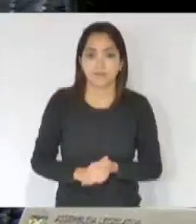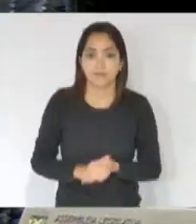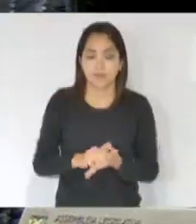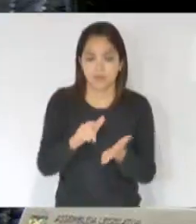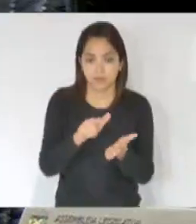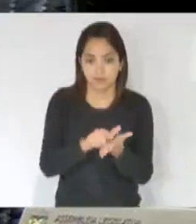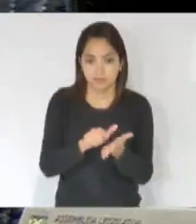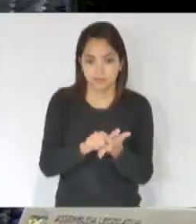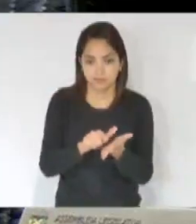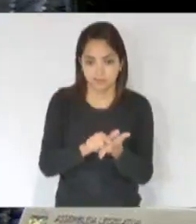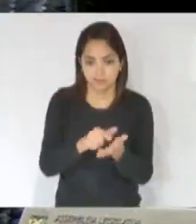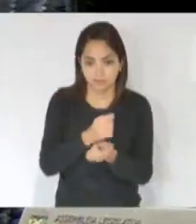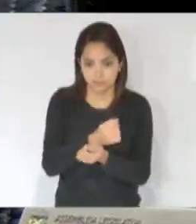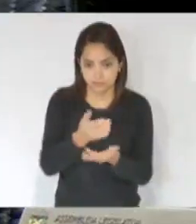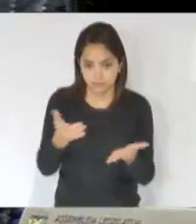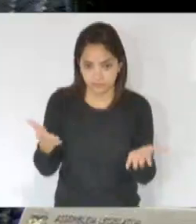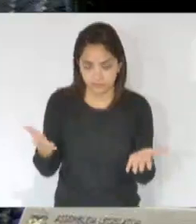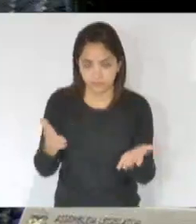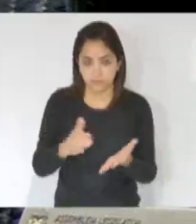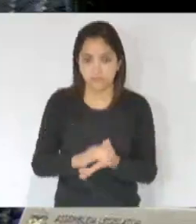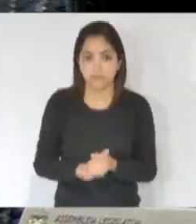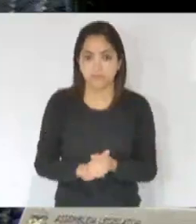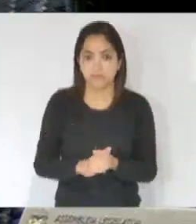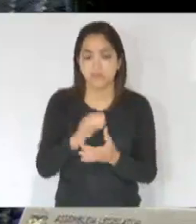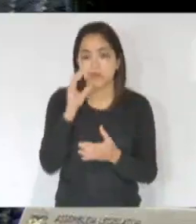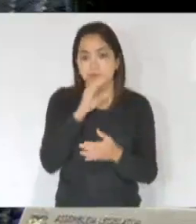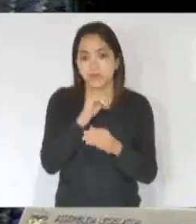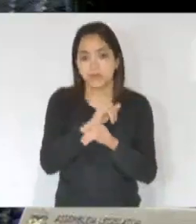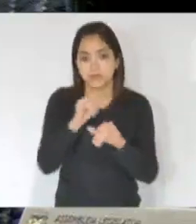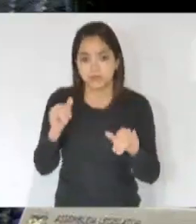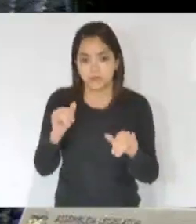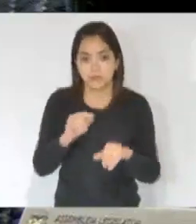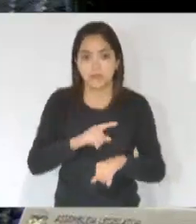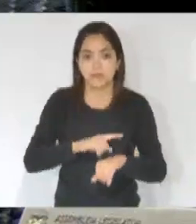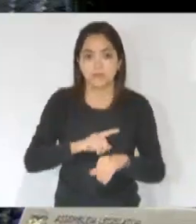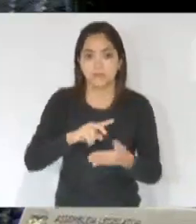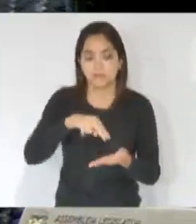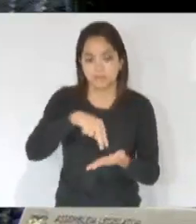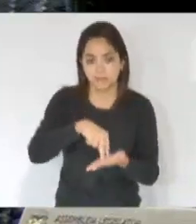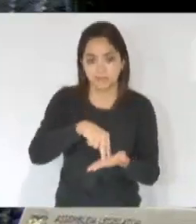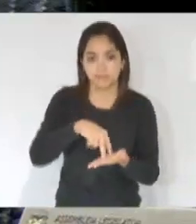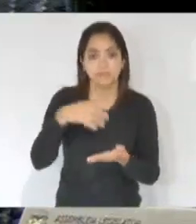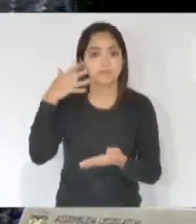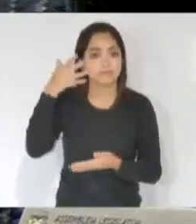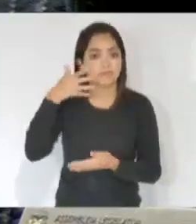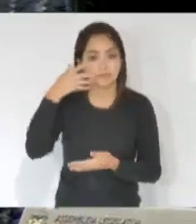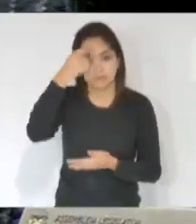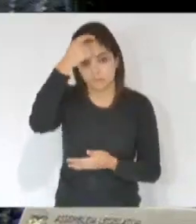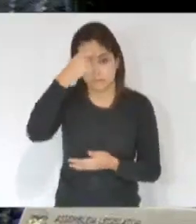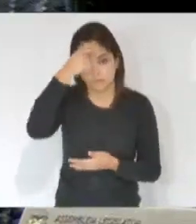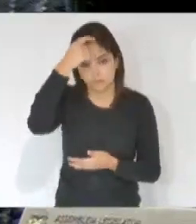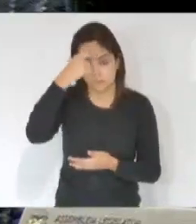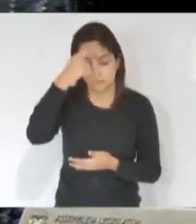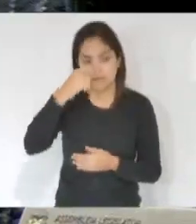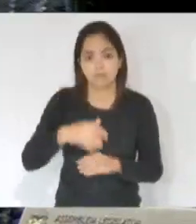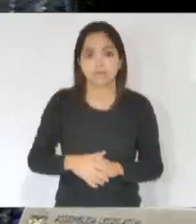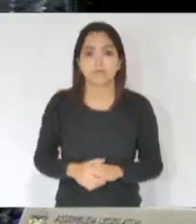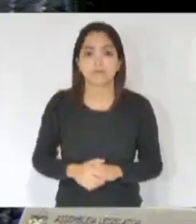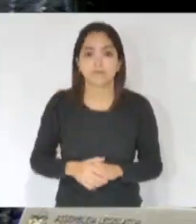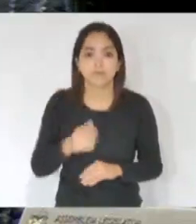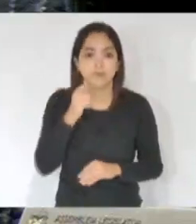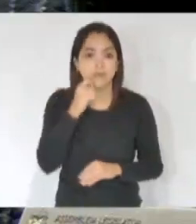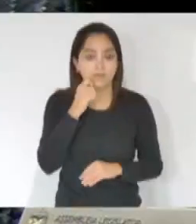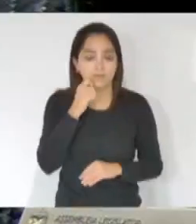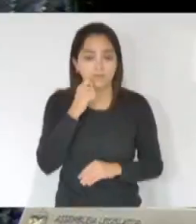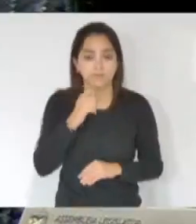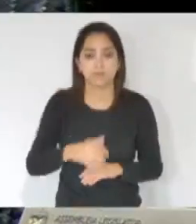Senhor presidente, solicitou que se procedesse à distribuição breve das comunicações, ocupada pelo tribuno dos senhores deputados Maurício Kudrak, Ricardo Alda e a senhora deputada Ana Carolina Campagnolo.